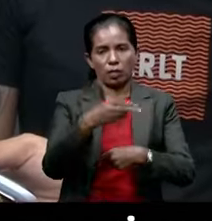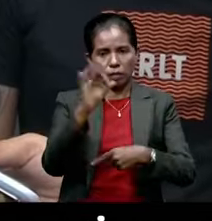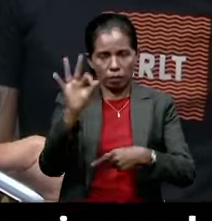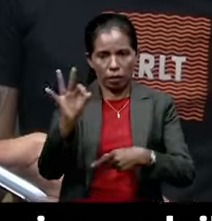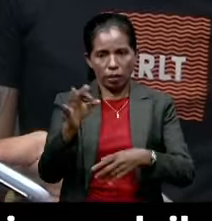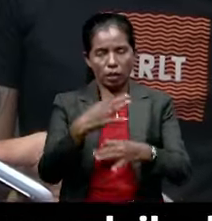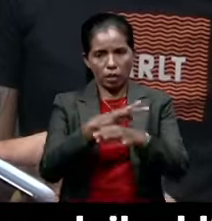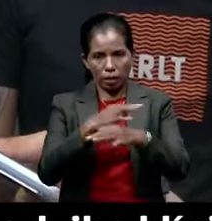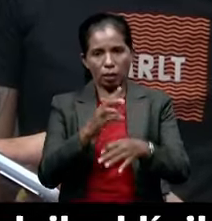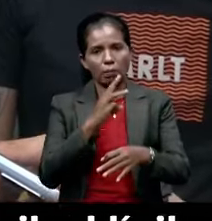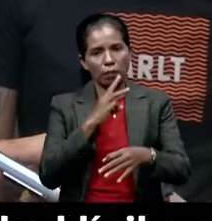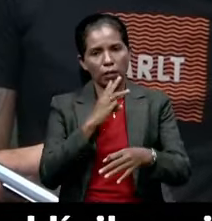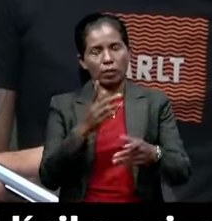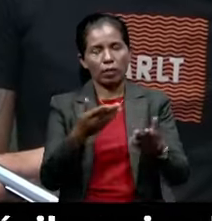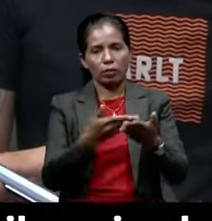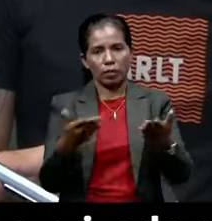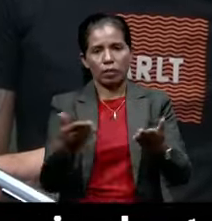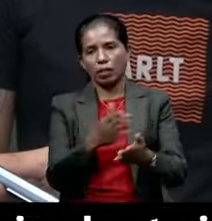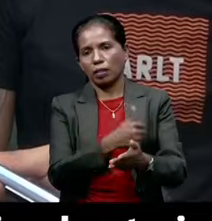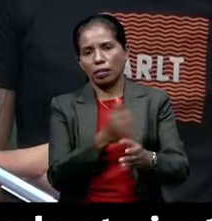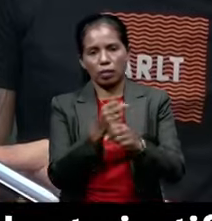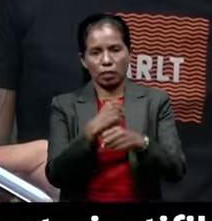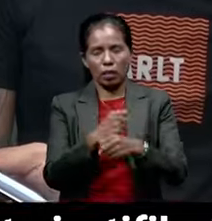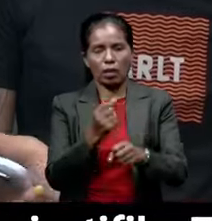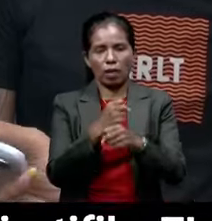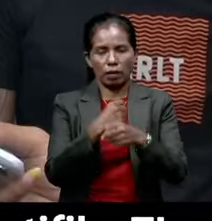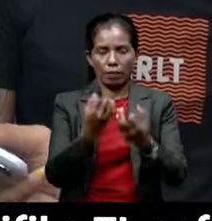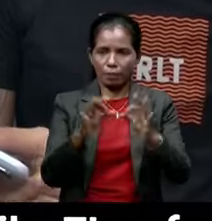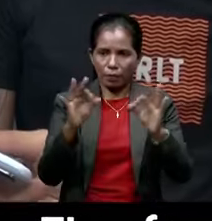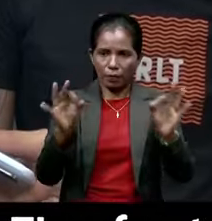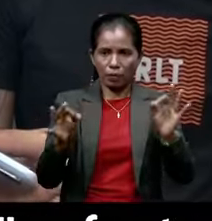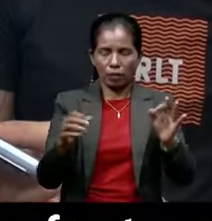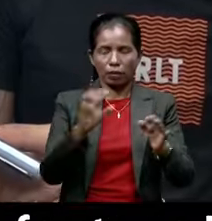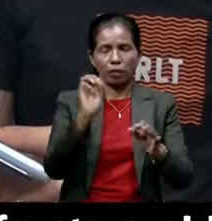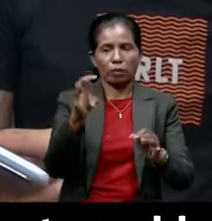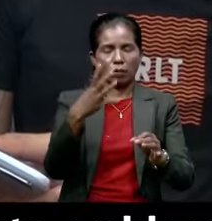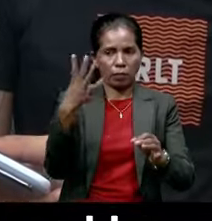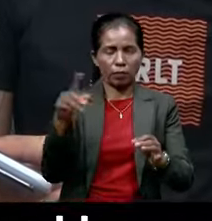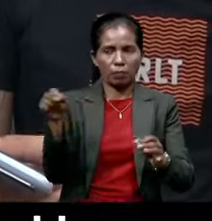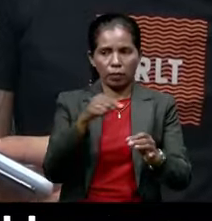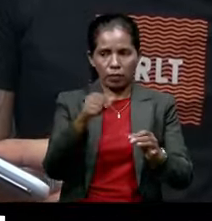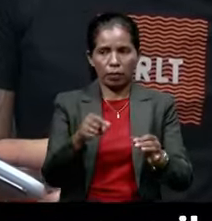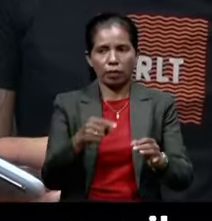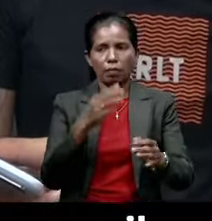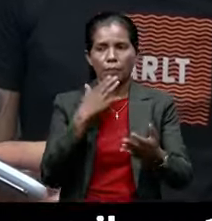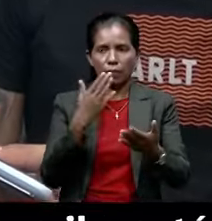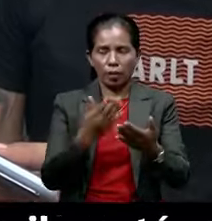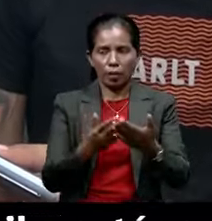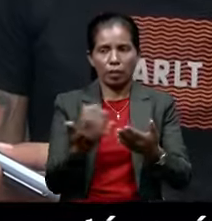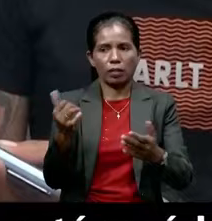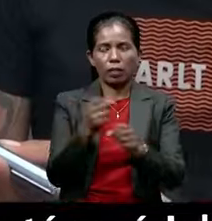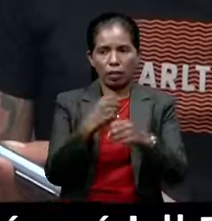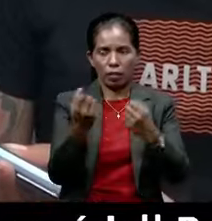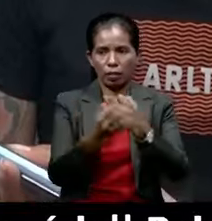be robot ki konsel sel neve maka cira halona ya por volta 15% ke progresso neve maka